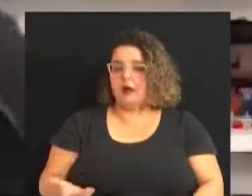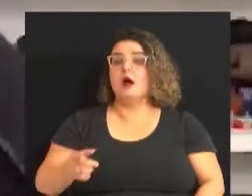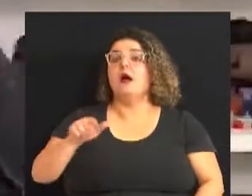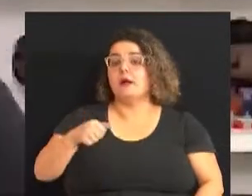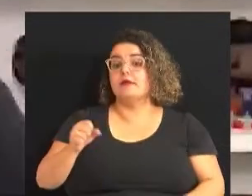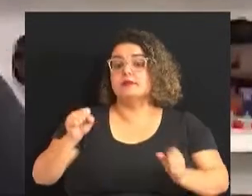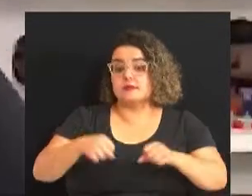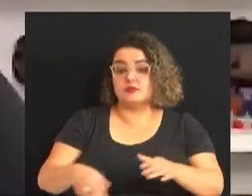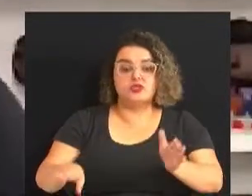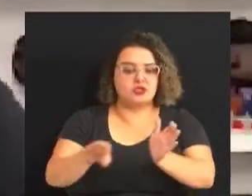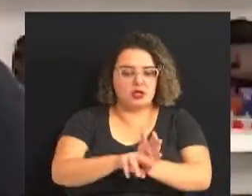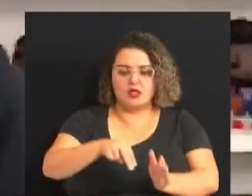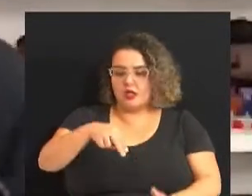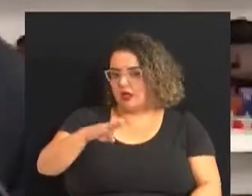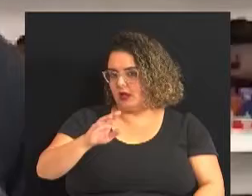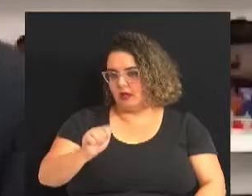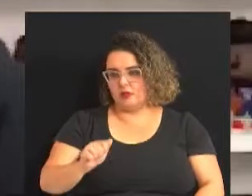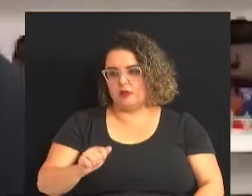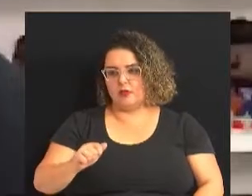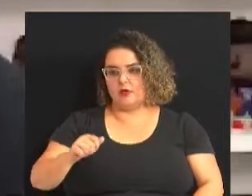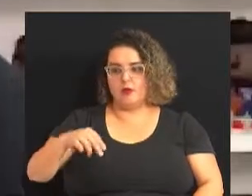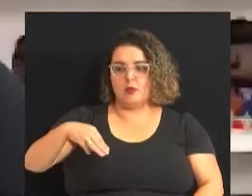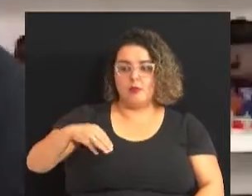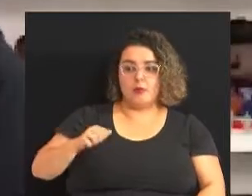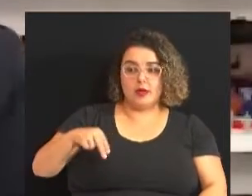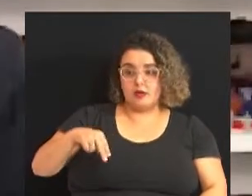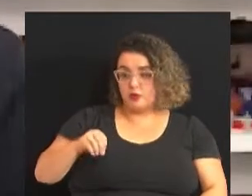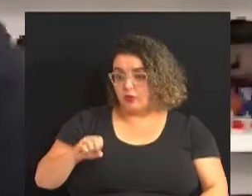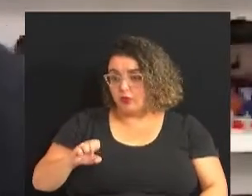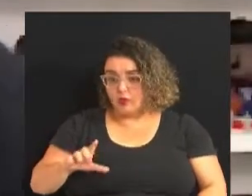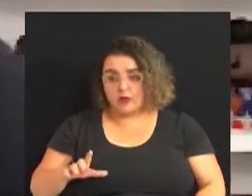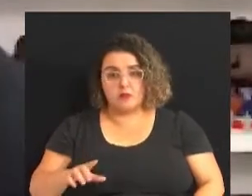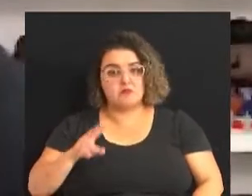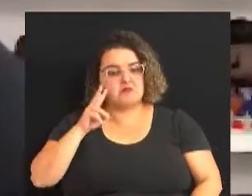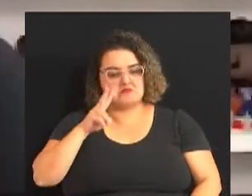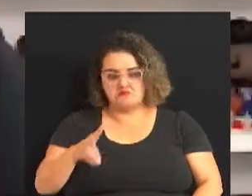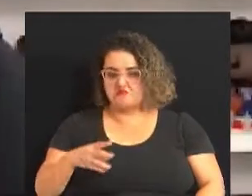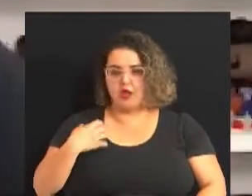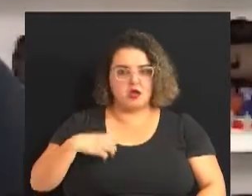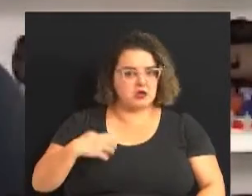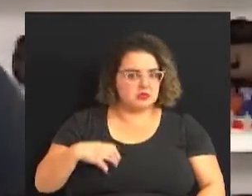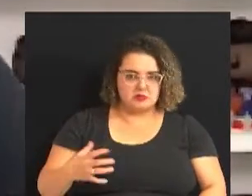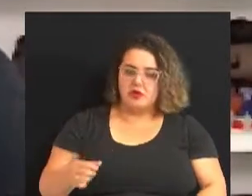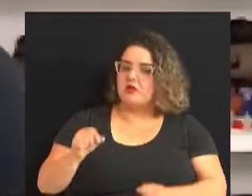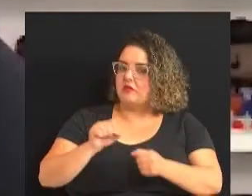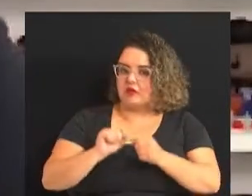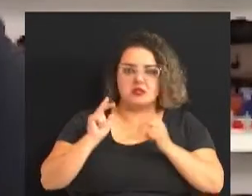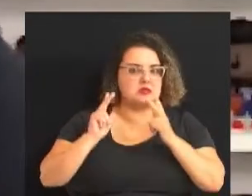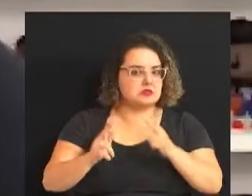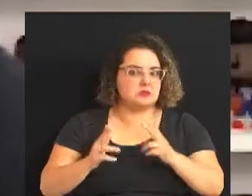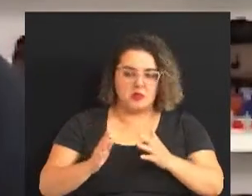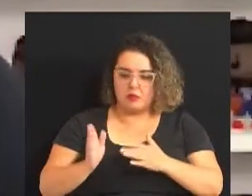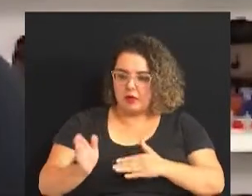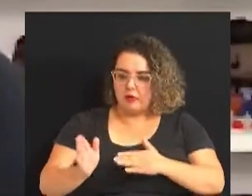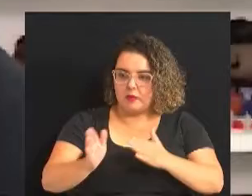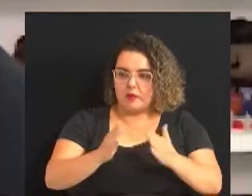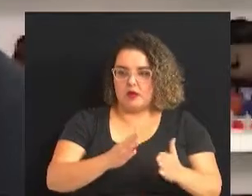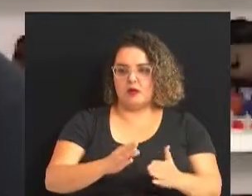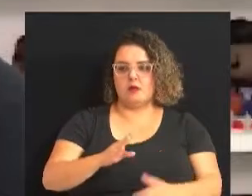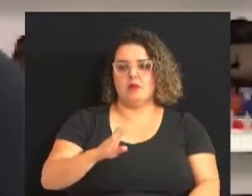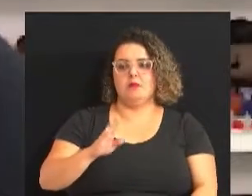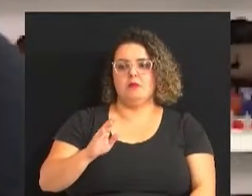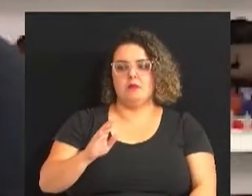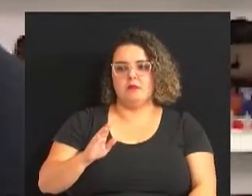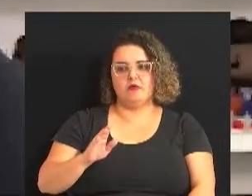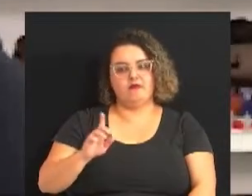na NBA. O Emmanuel Ginóbili, que para mim é o maior sul-americano que eu vi jogar, o argentino, ele fez a mesma coisa, o mesmo caminho, ele sai de Bahia Blanca, ele vai para Bolonha